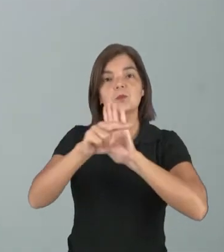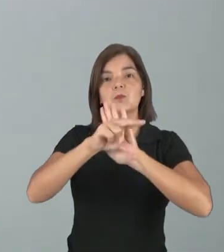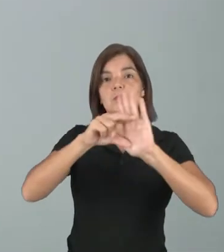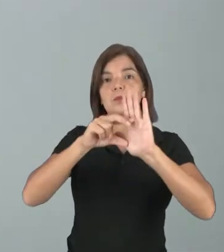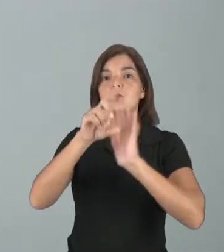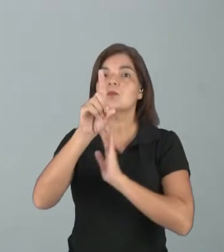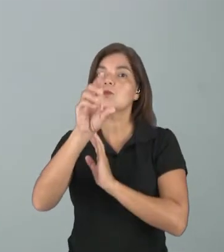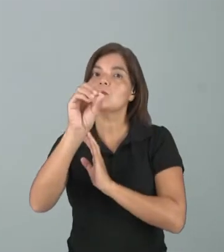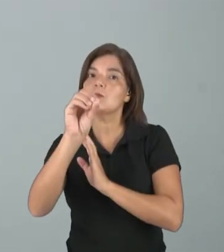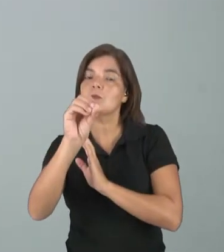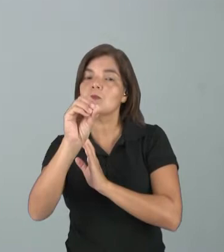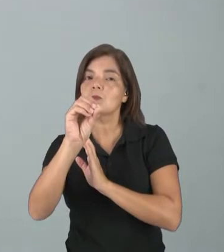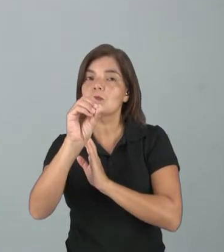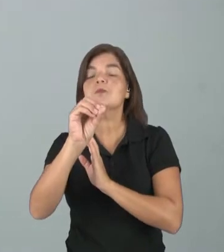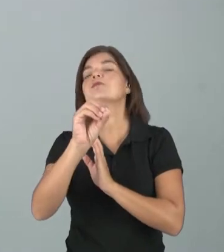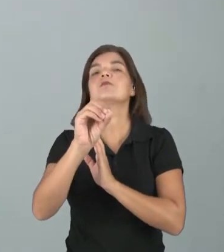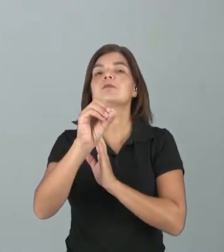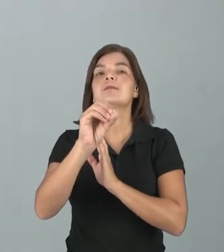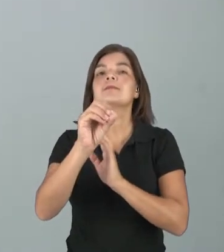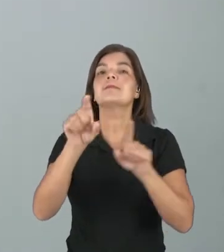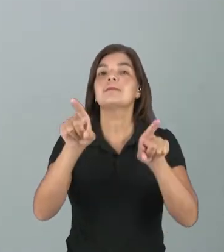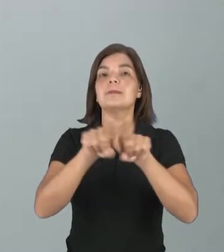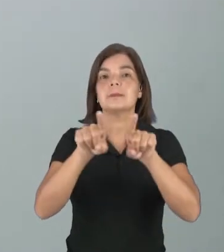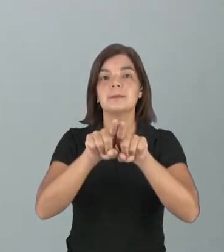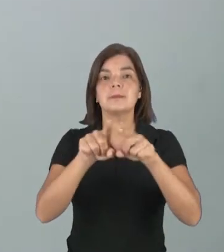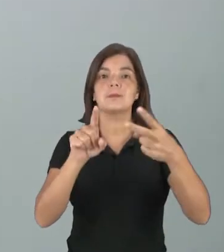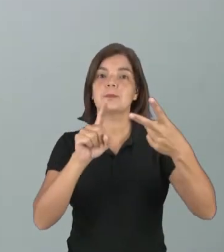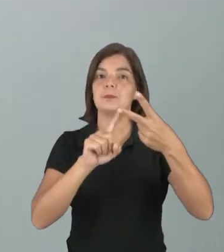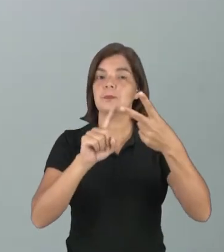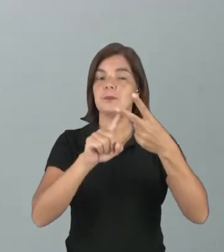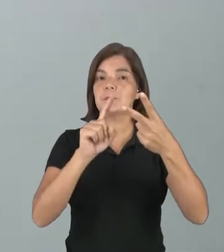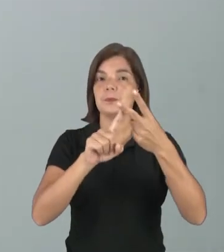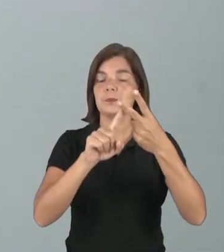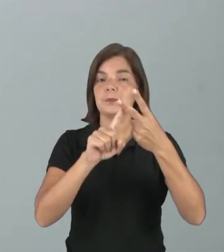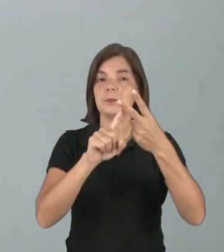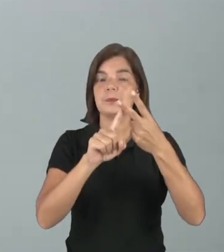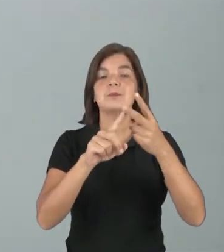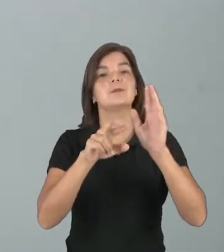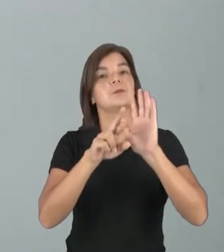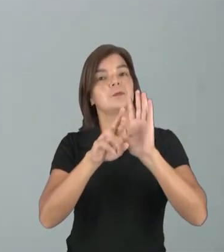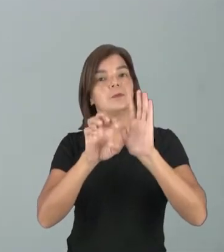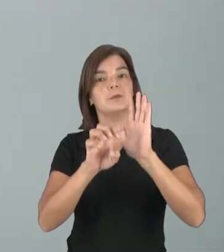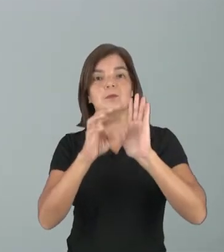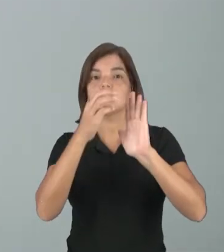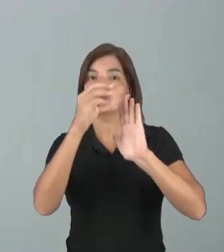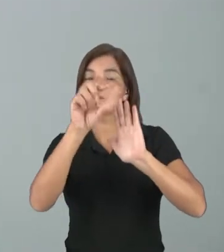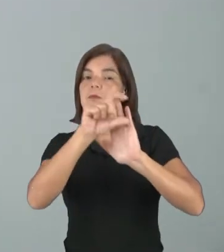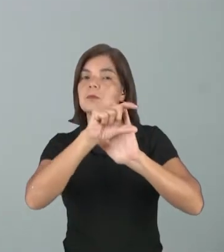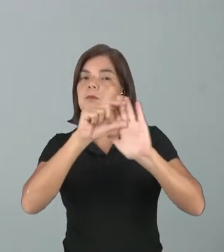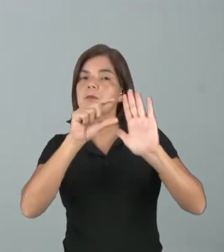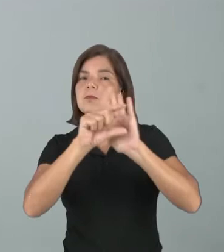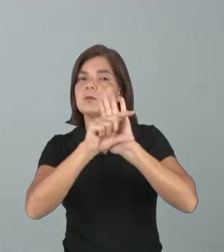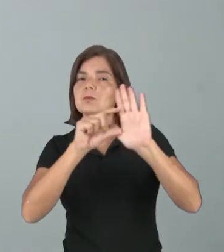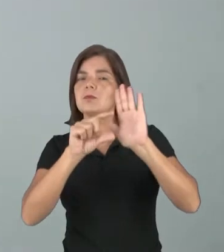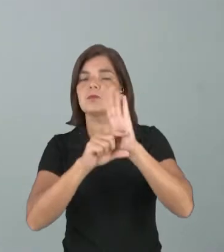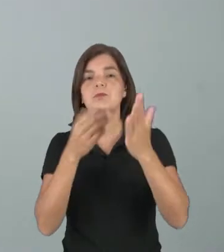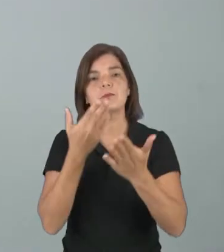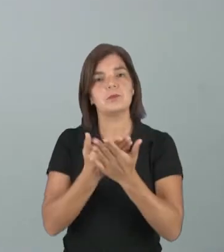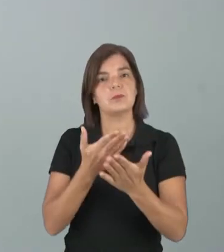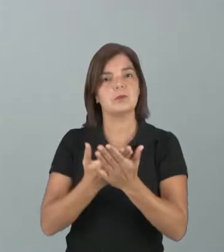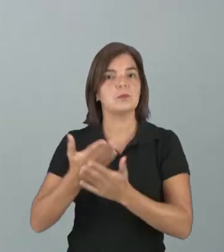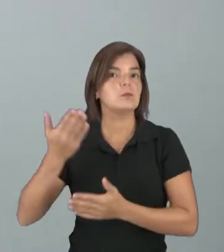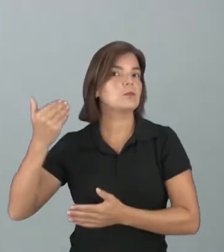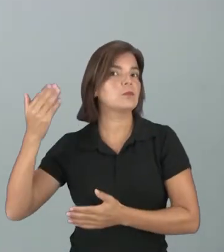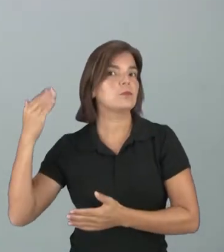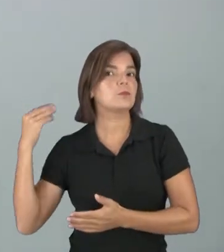a nota dó o primeiro primeiro o segundo verso começar a nota ré e assim por diante nas aulas